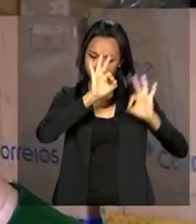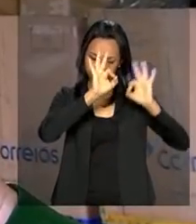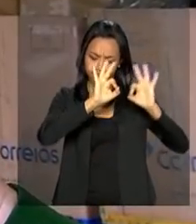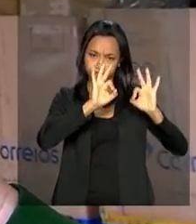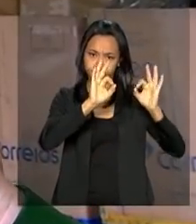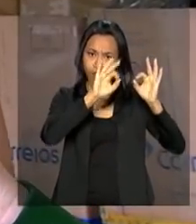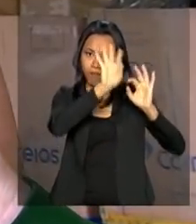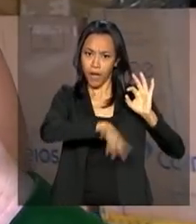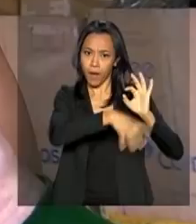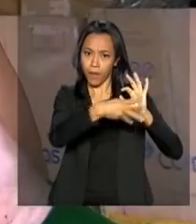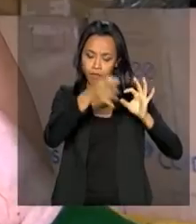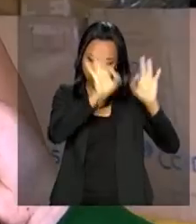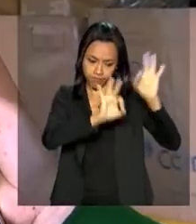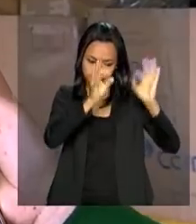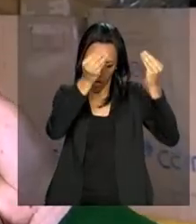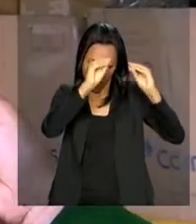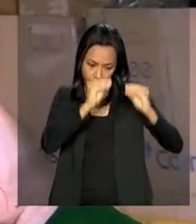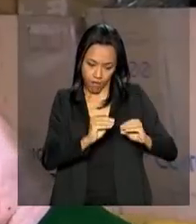que vamos